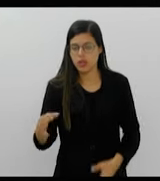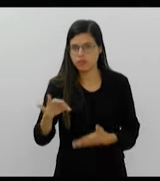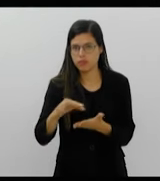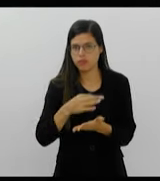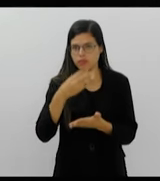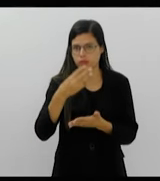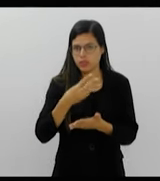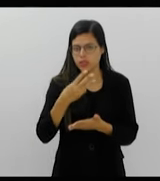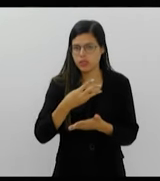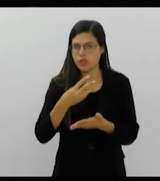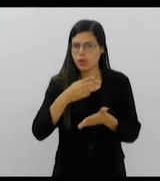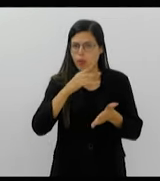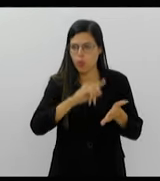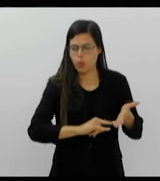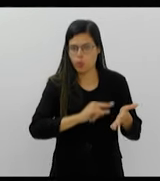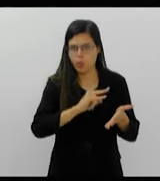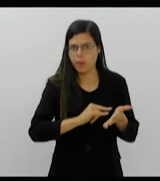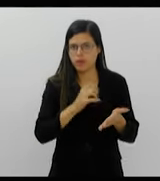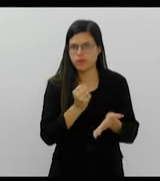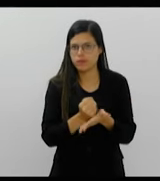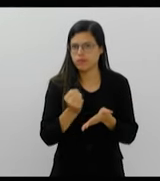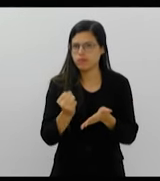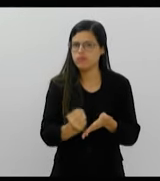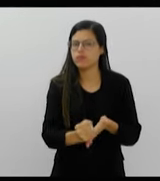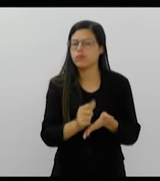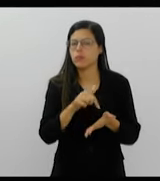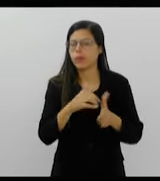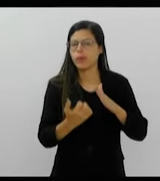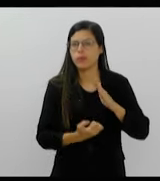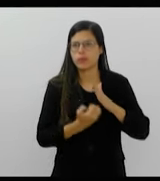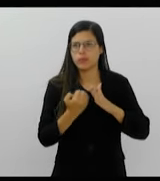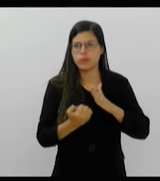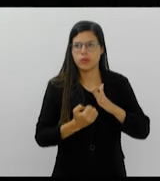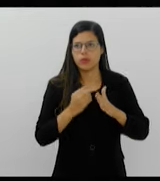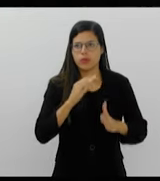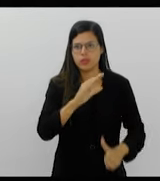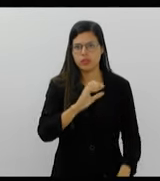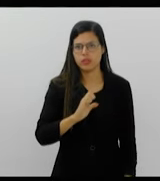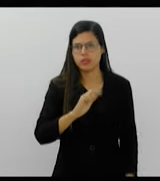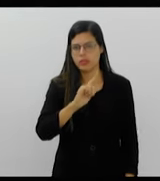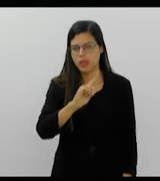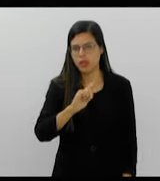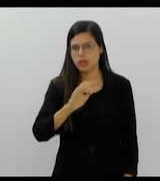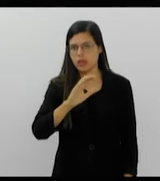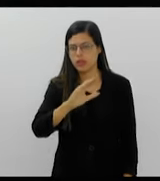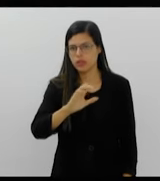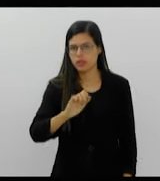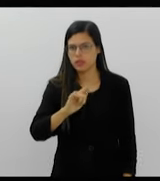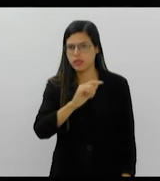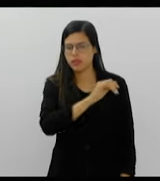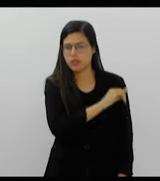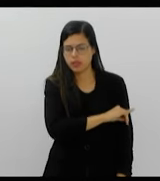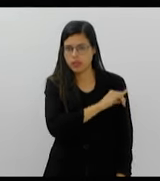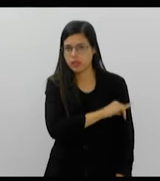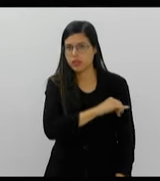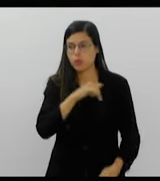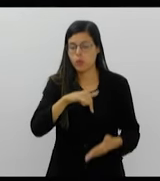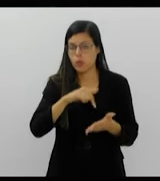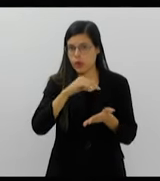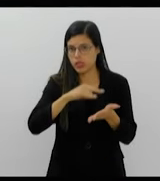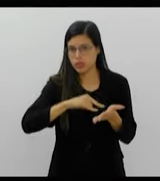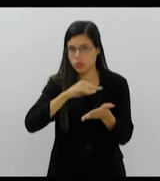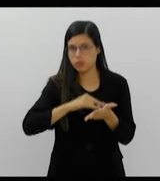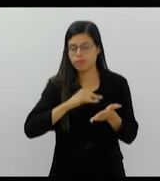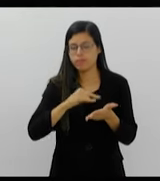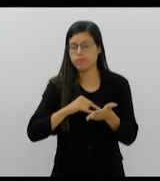termo aditivo aos contratos com as distribuidoras SEG-Rio. E esse aditivo estabelecia que